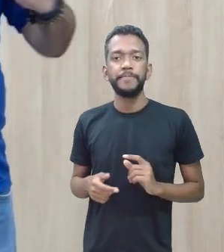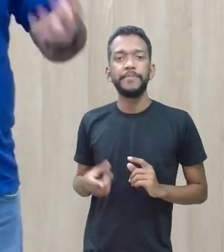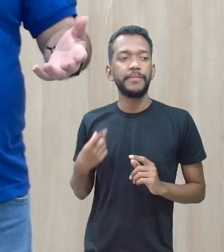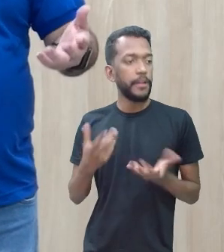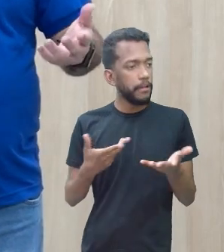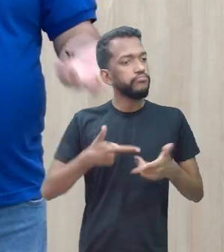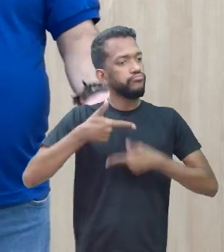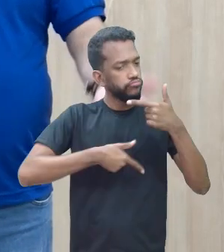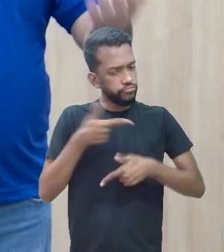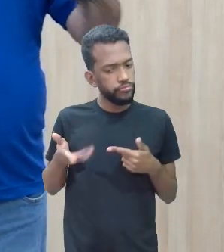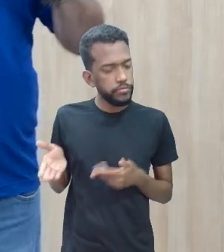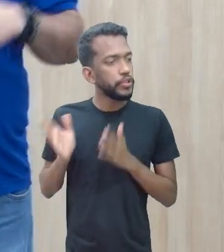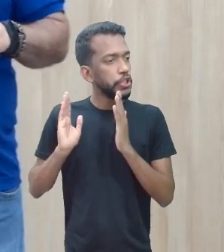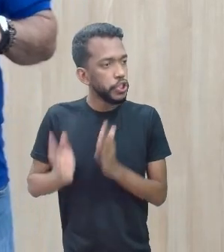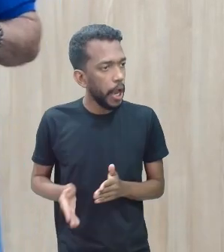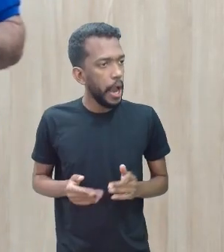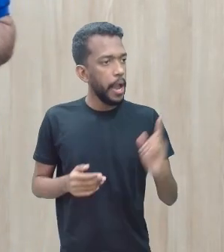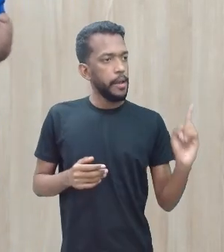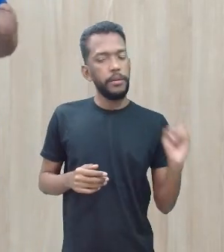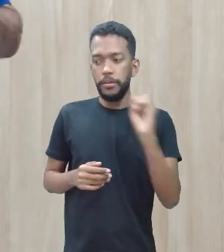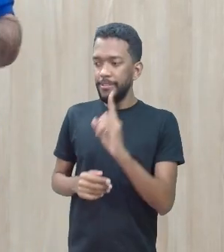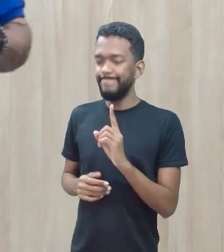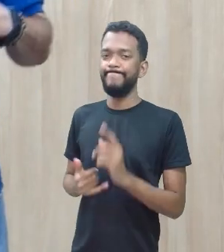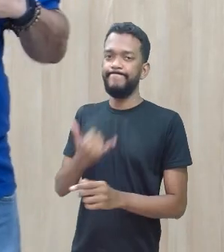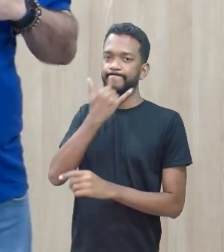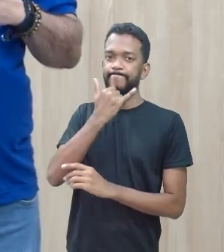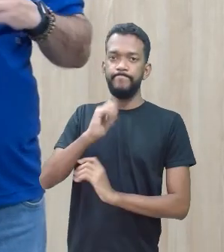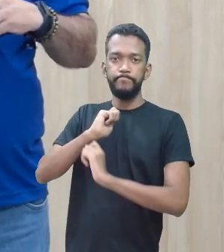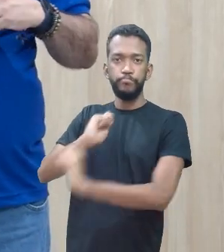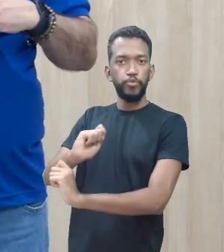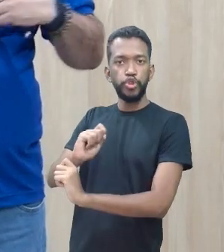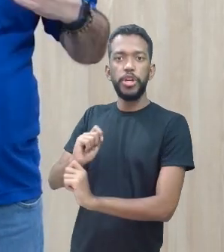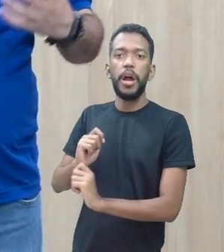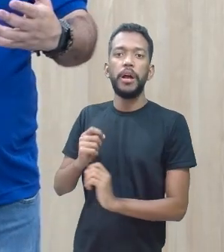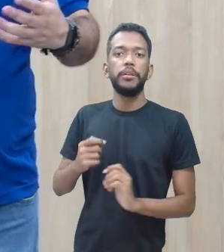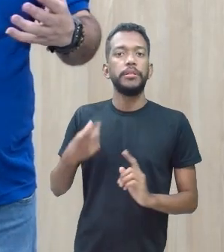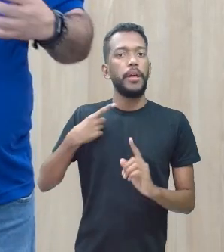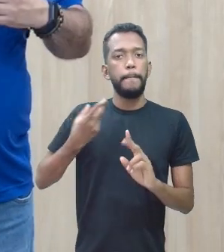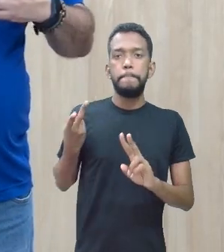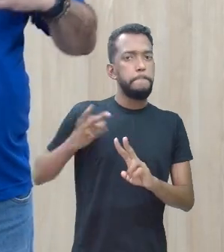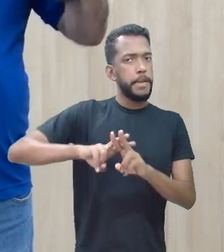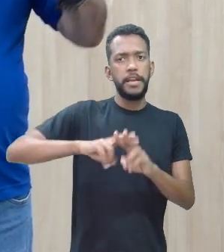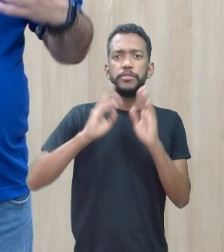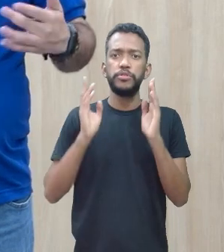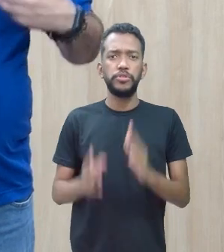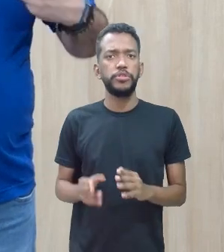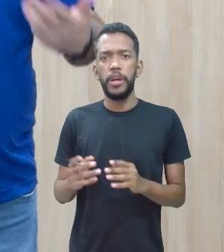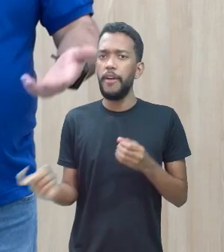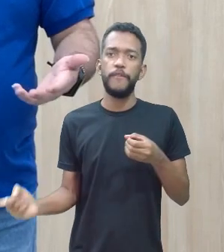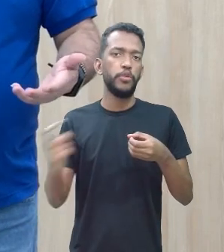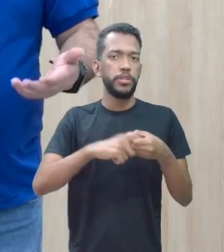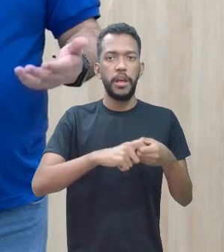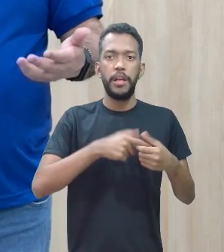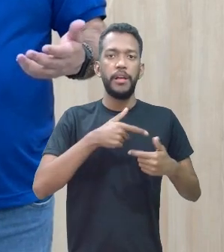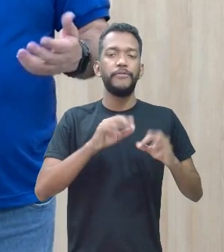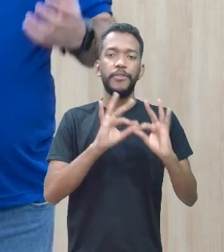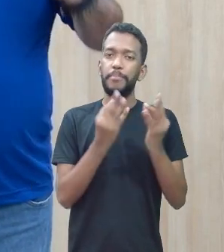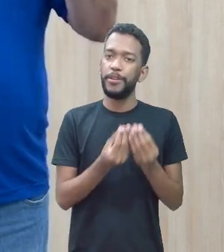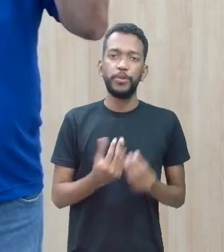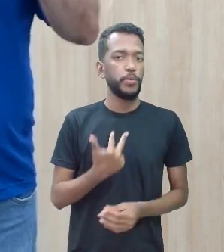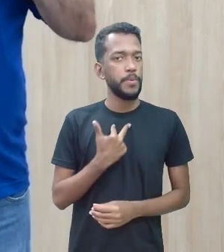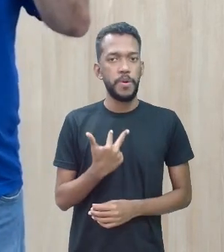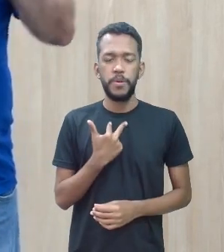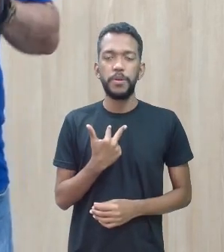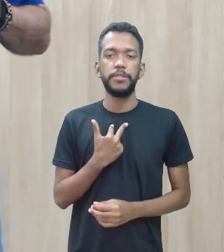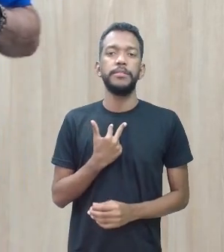de um emprego e quando chegavam lá terminavam sendo até detidos, impedidos de retornar para suas famílias